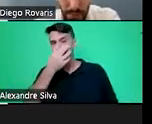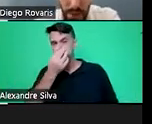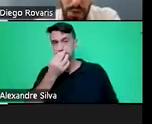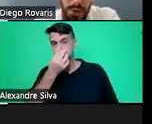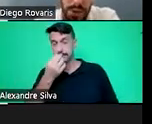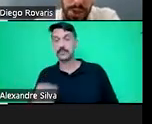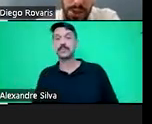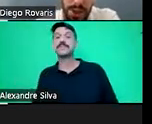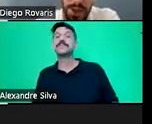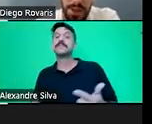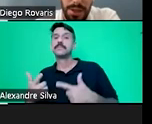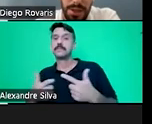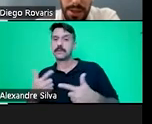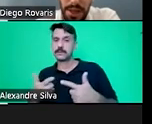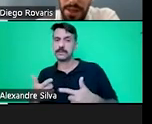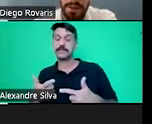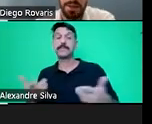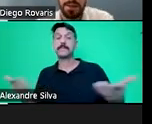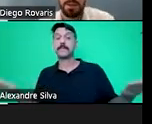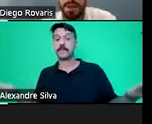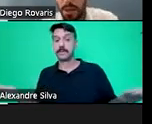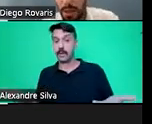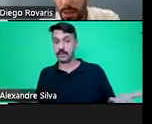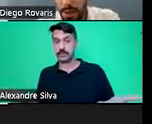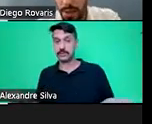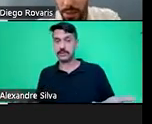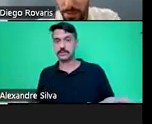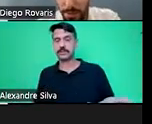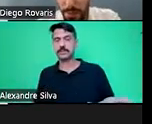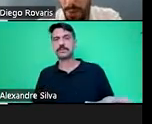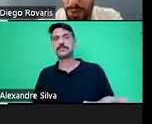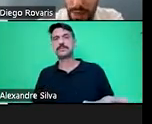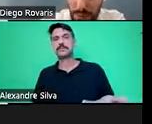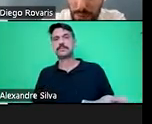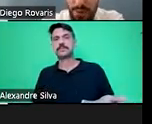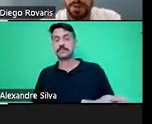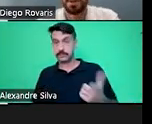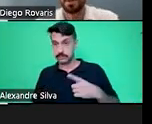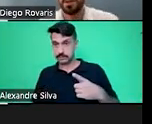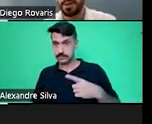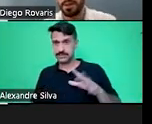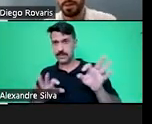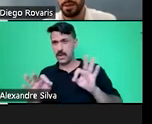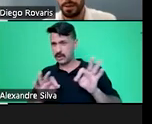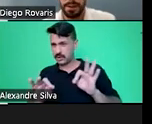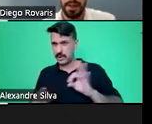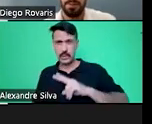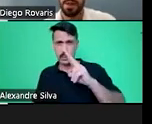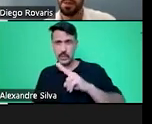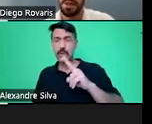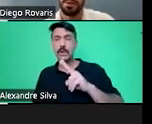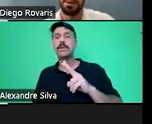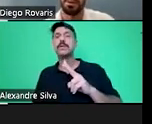trabalho. Hoje a gente tem dois grandes projetos